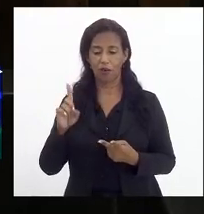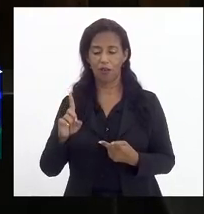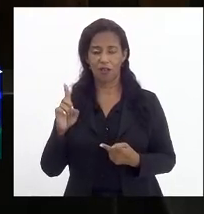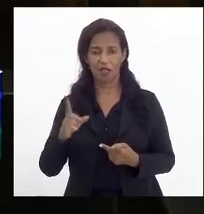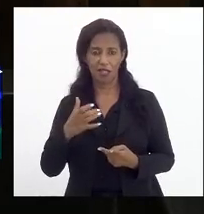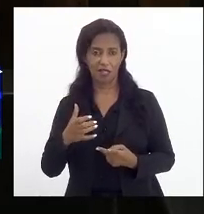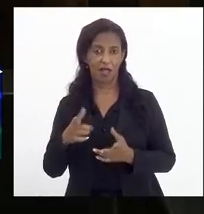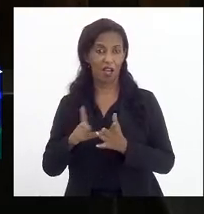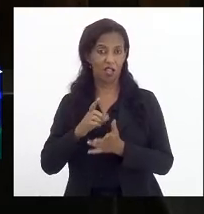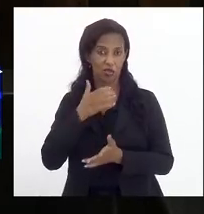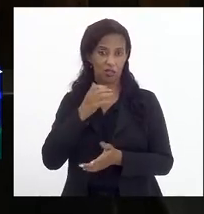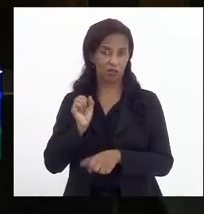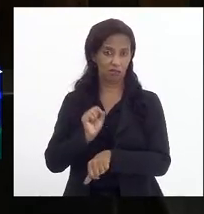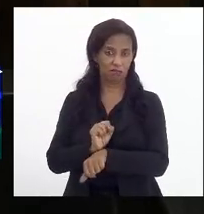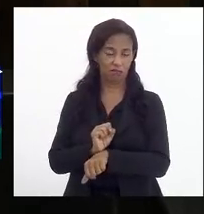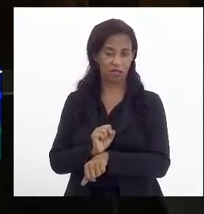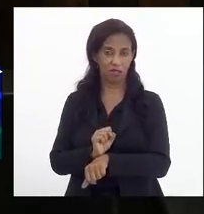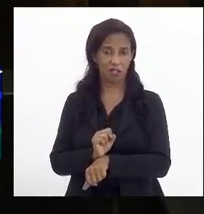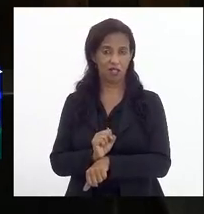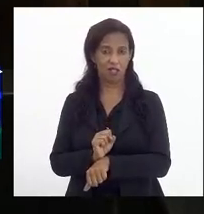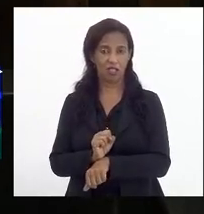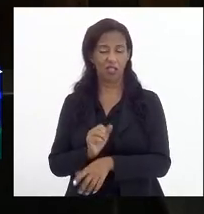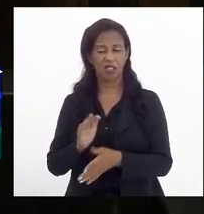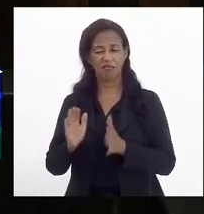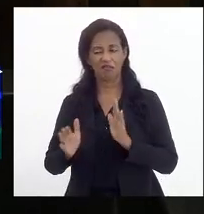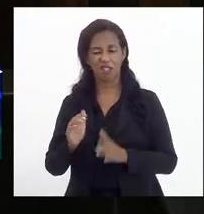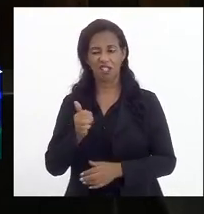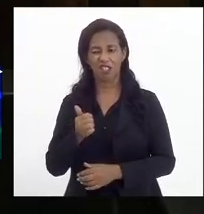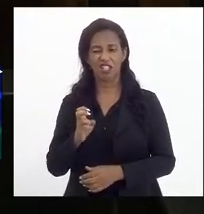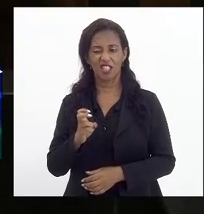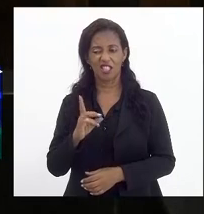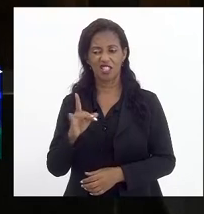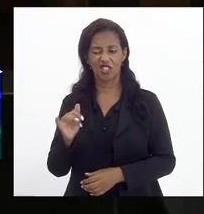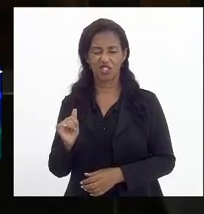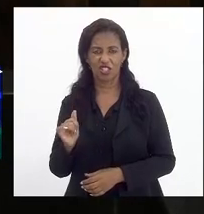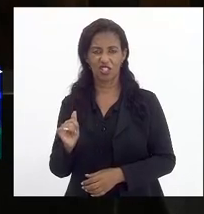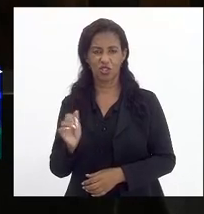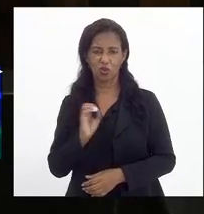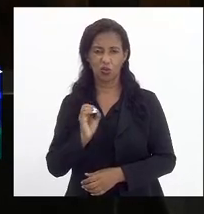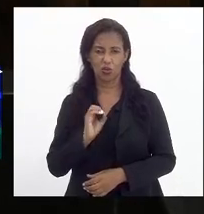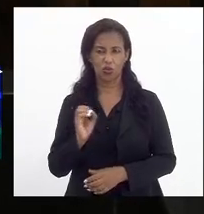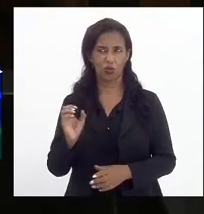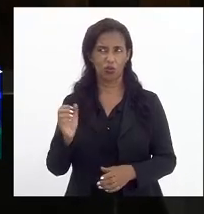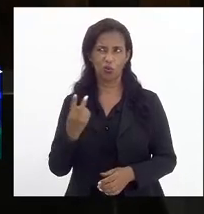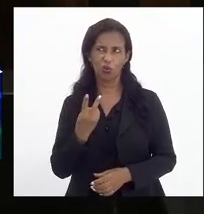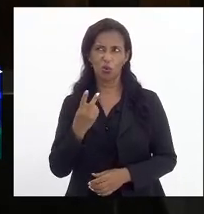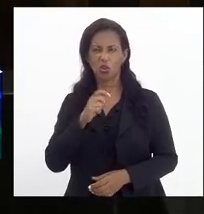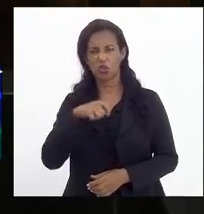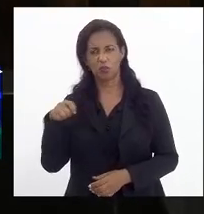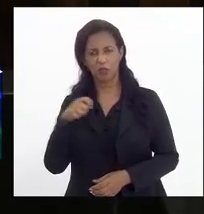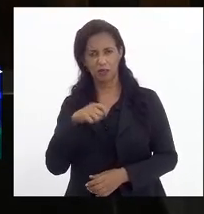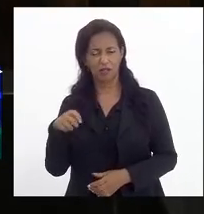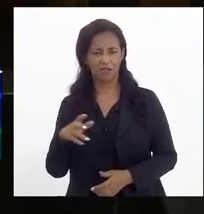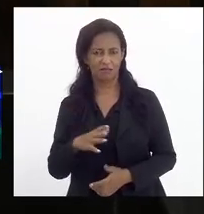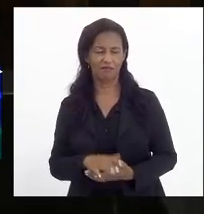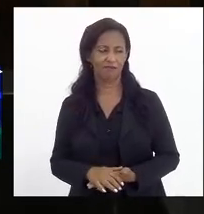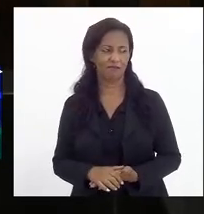se para e os últimos 15 dias de outubro aquele aqui dois meses e alguns dias